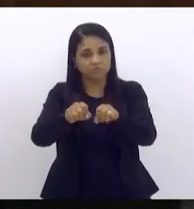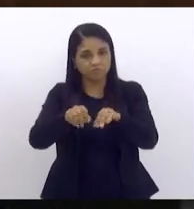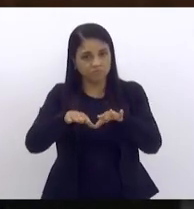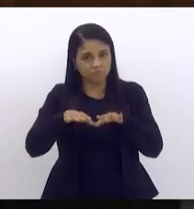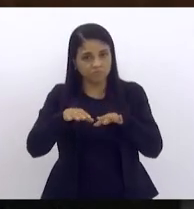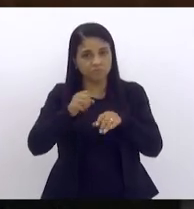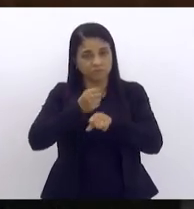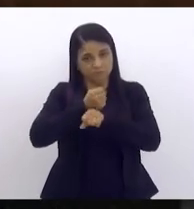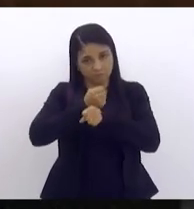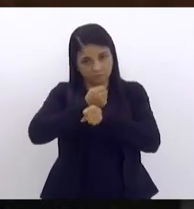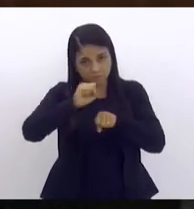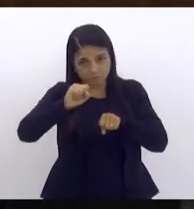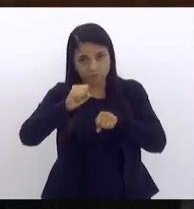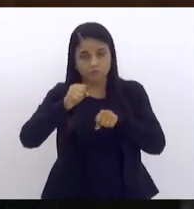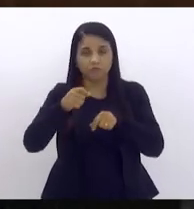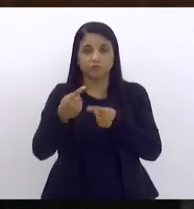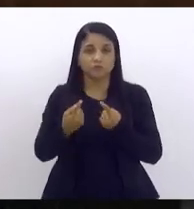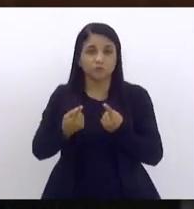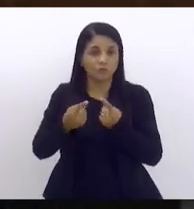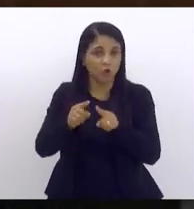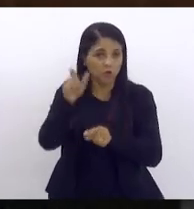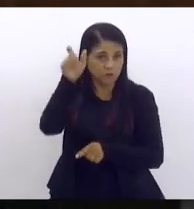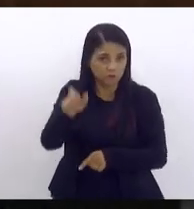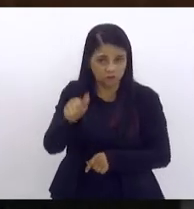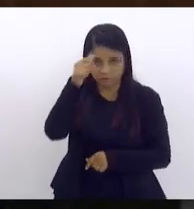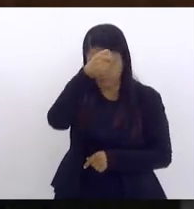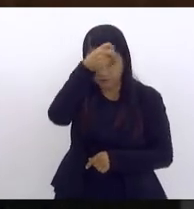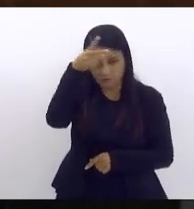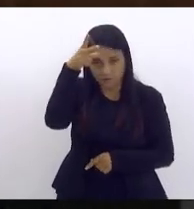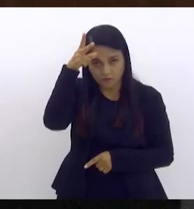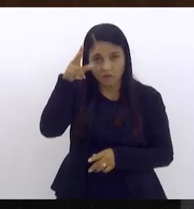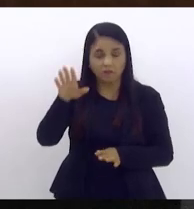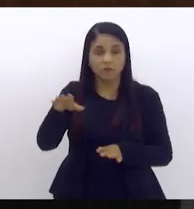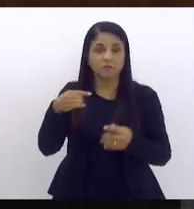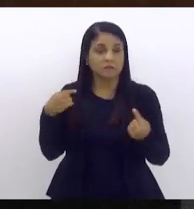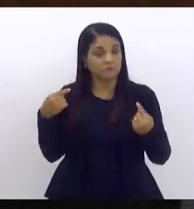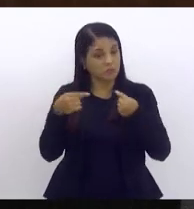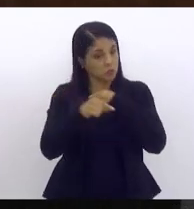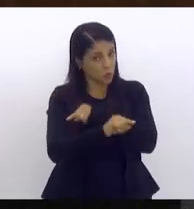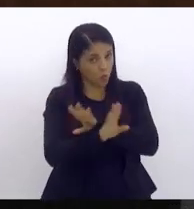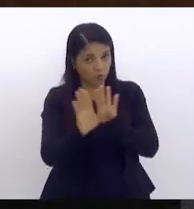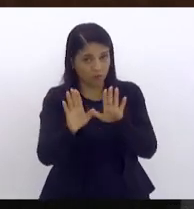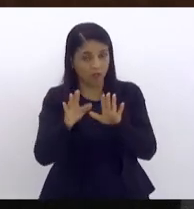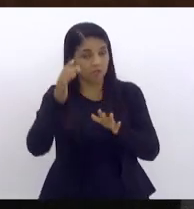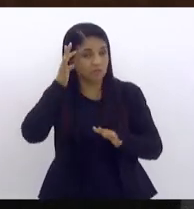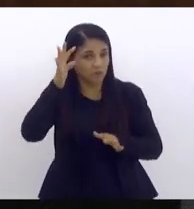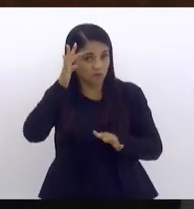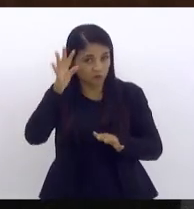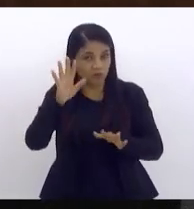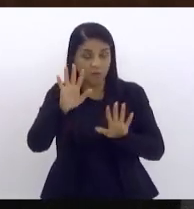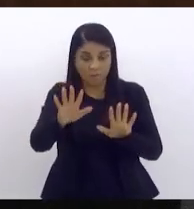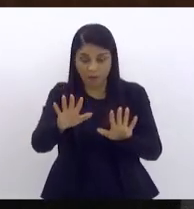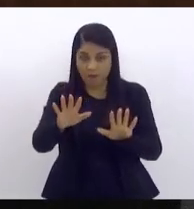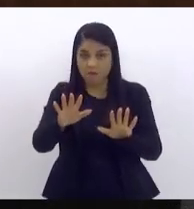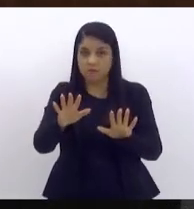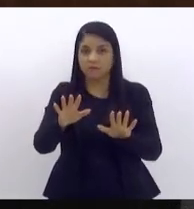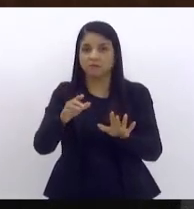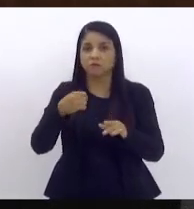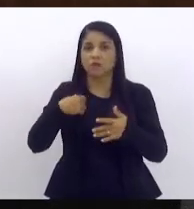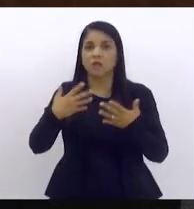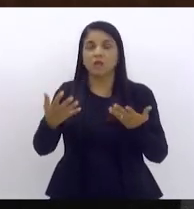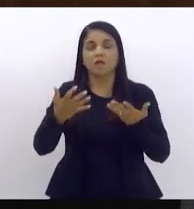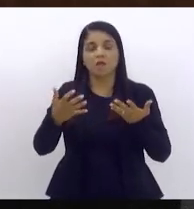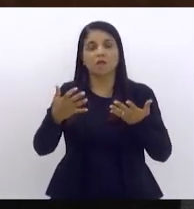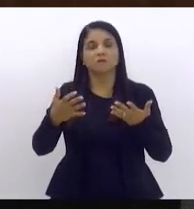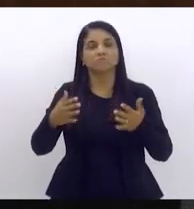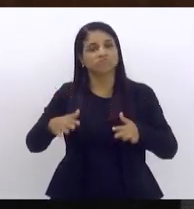nos encontramos em convergência, apesar das divergências ideológicas, e manifestar a minha